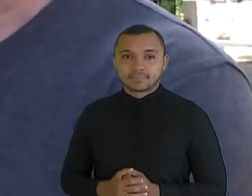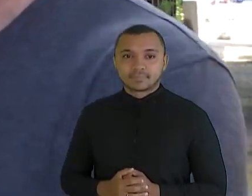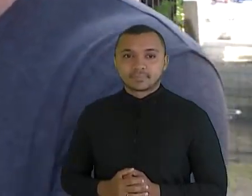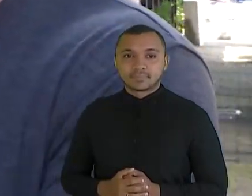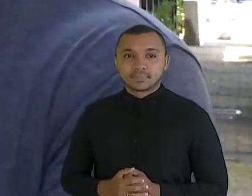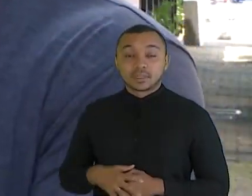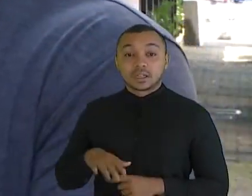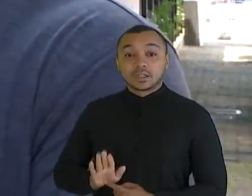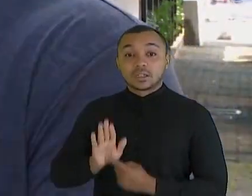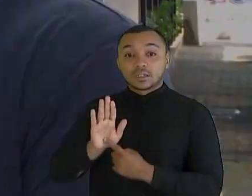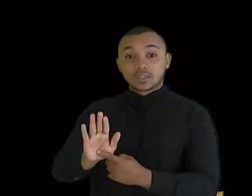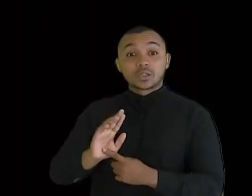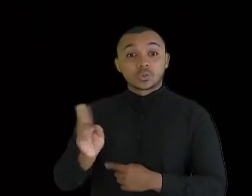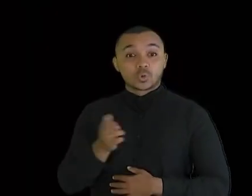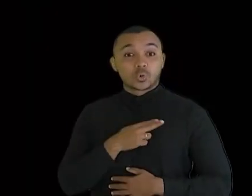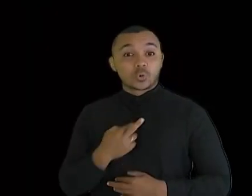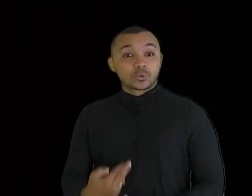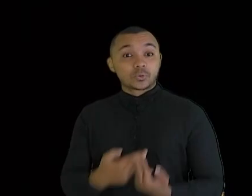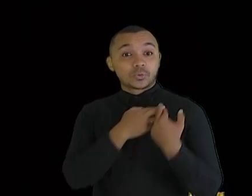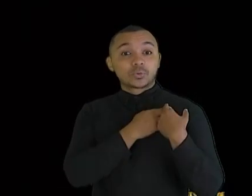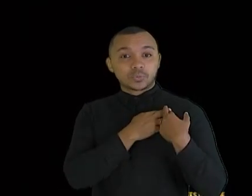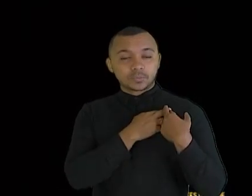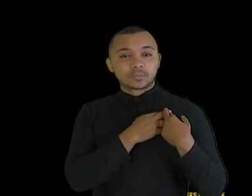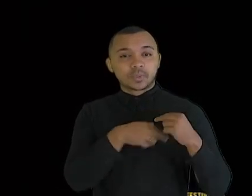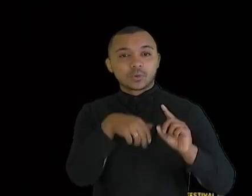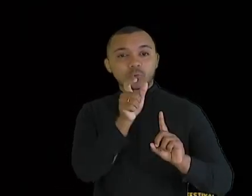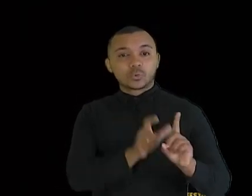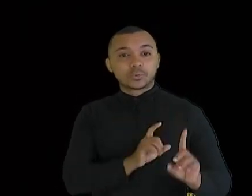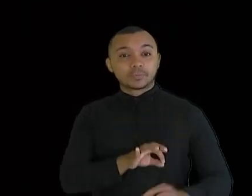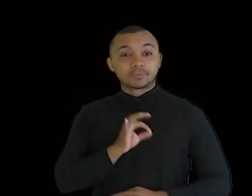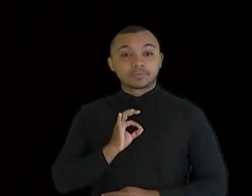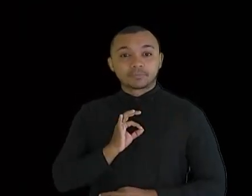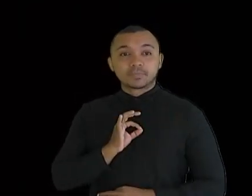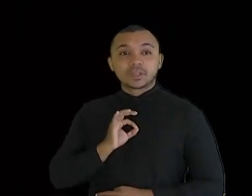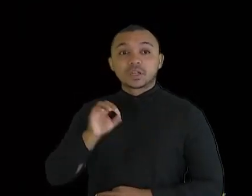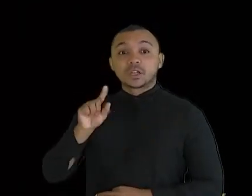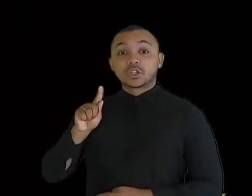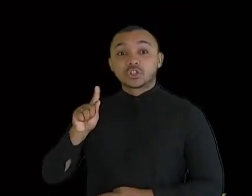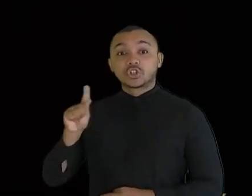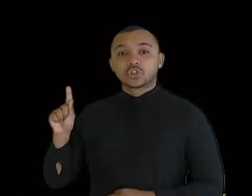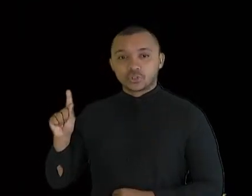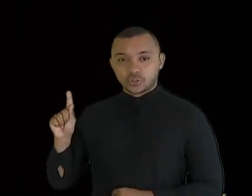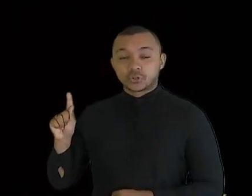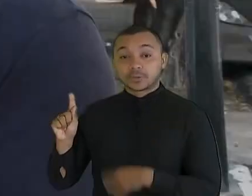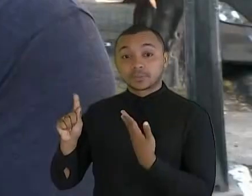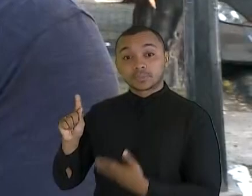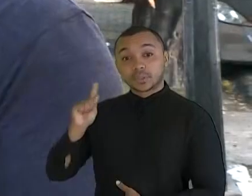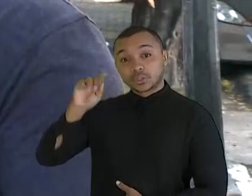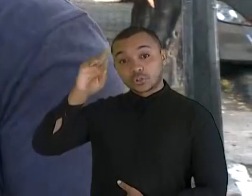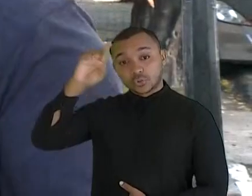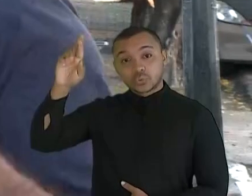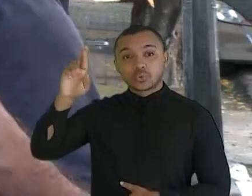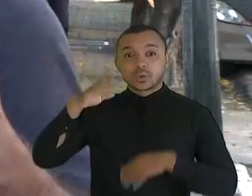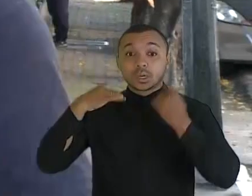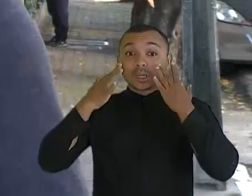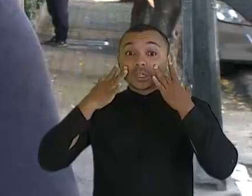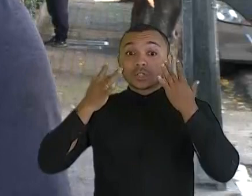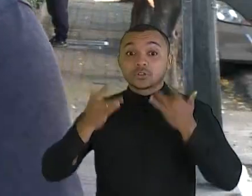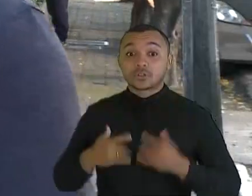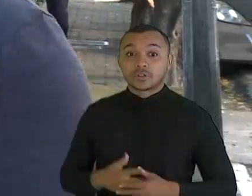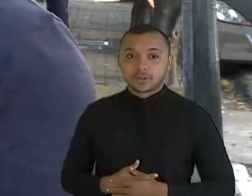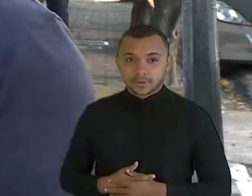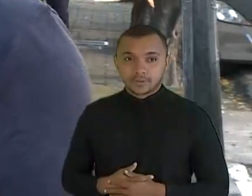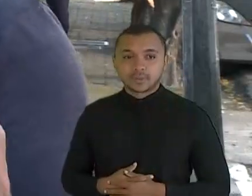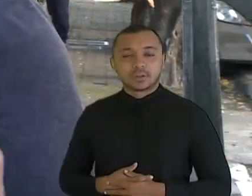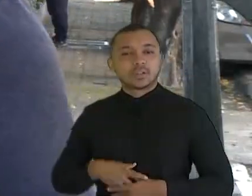eu faço o papel do Getúlio Garcia, o GG, que ele é um diretor de teatro, né? Ele é